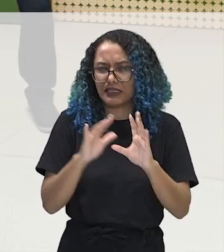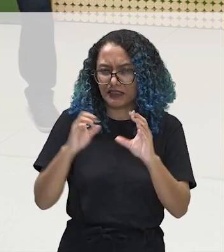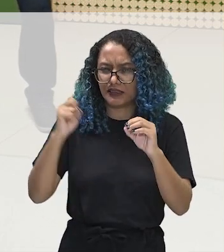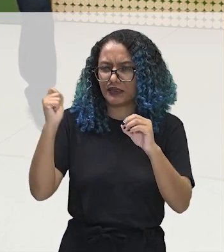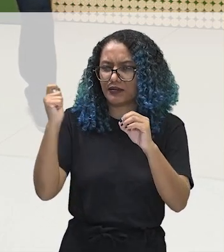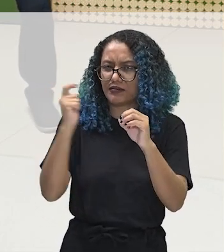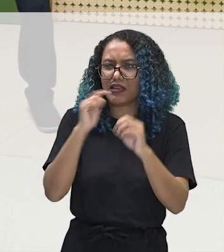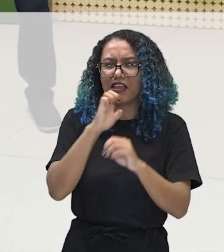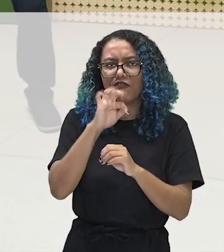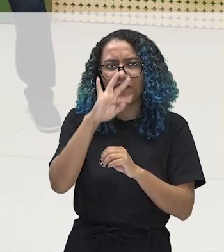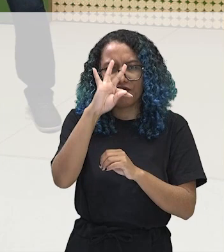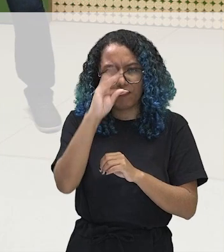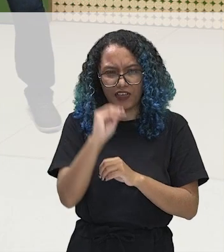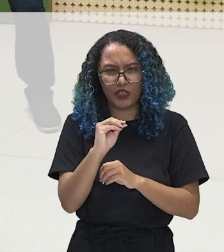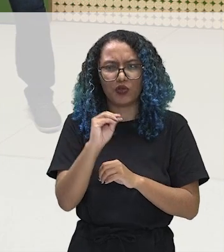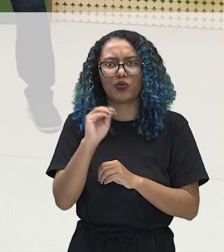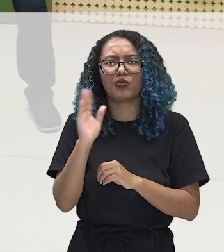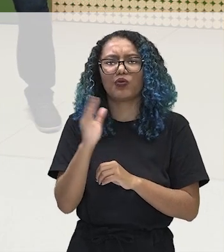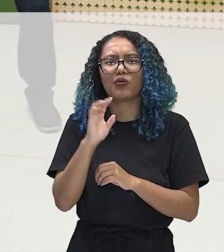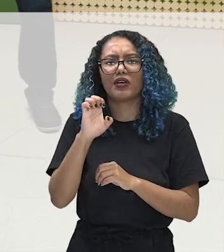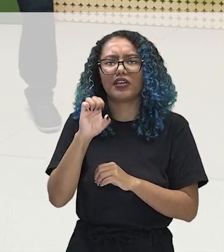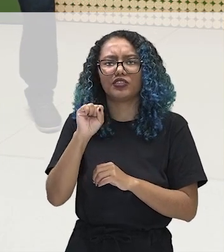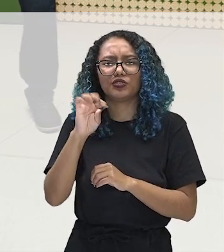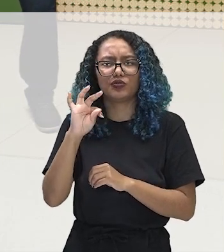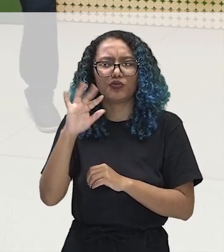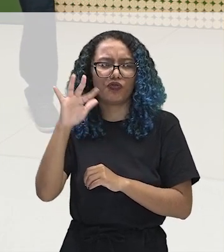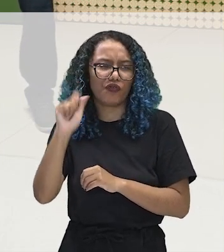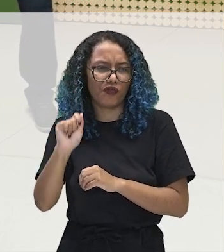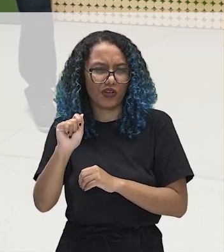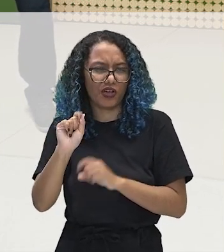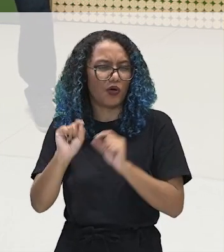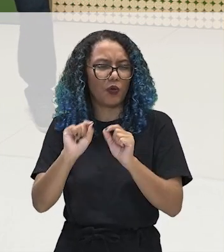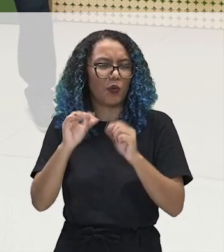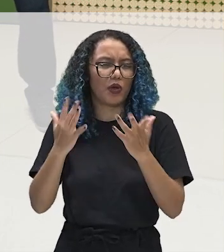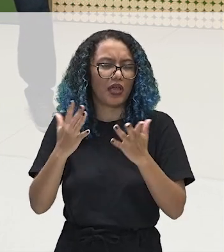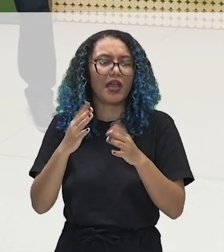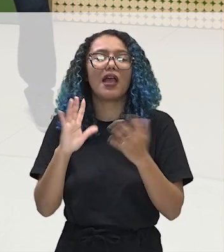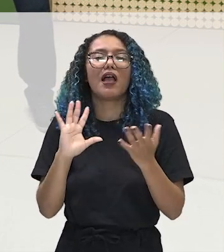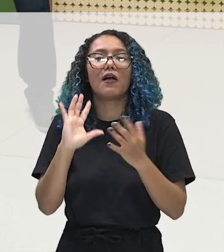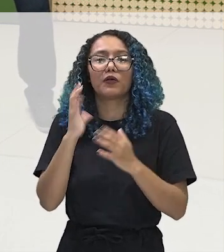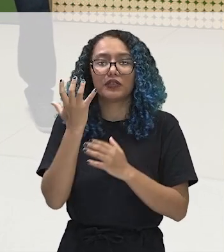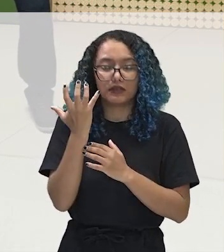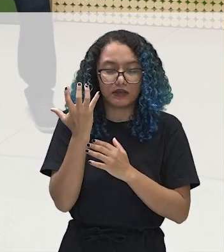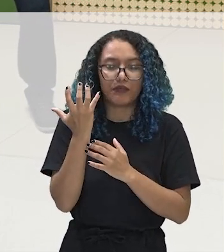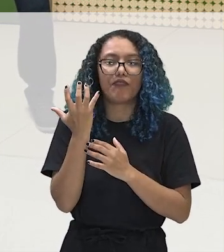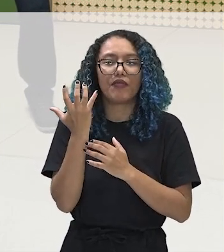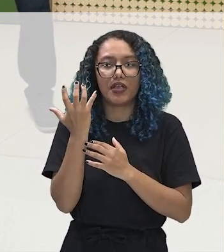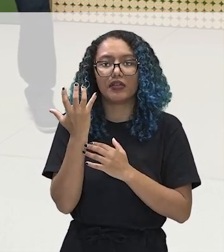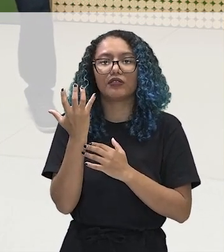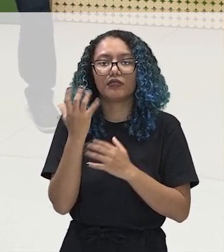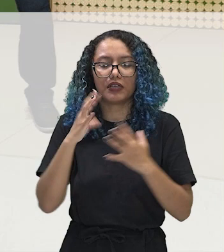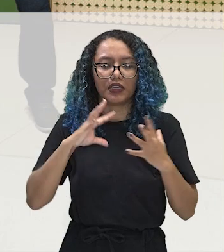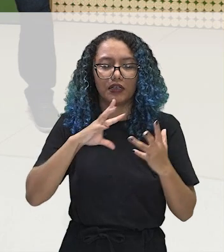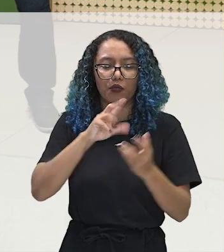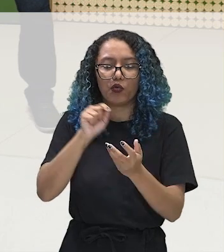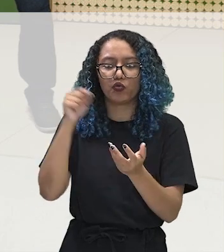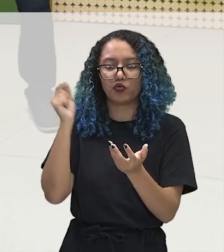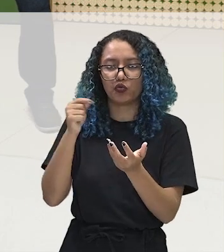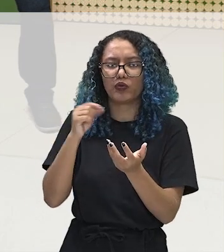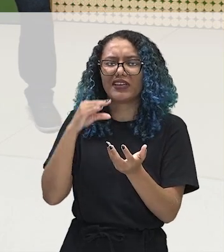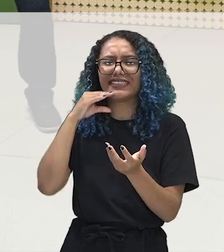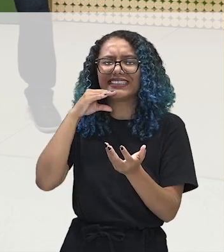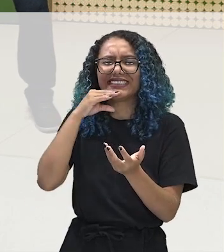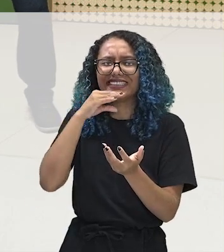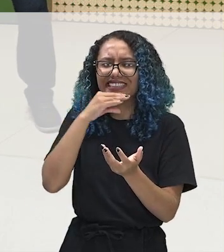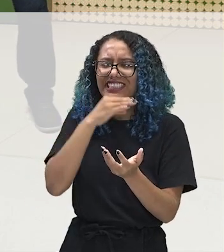estufa, tá, pessoal? O que é o efeito estufa? É aquele fenômeno que o planeta começa a esquentar, como